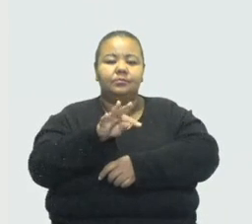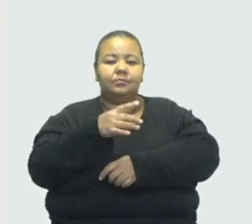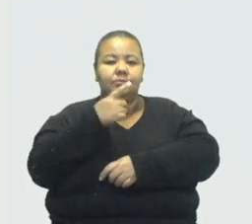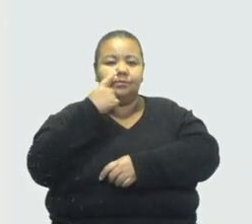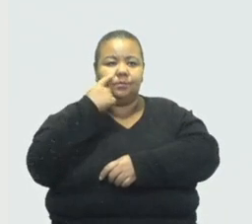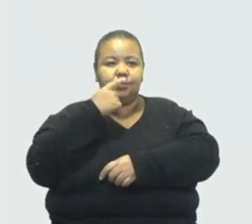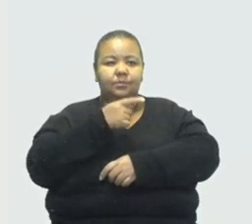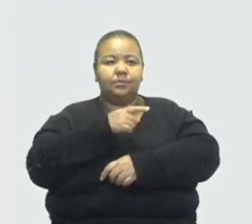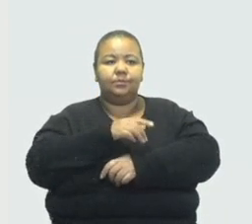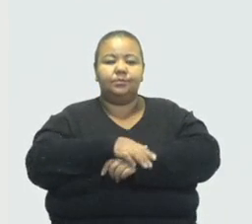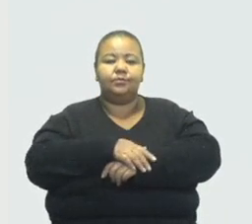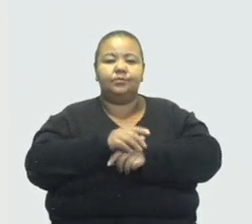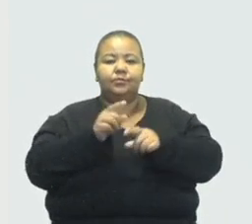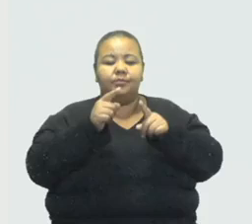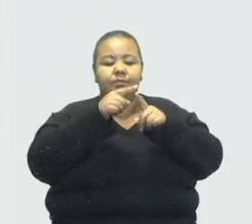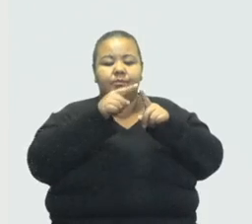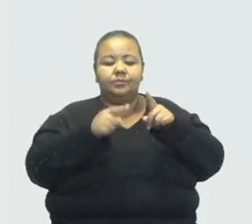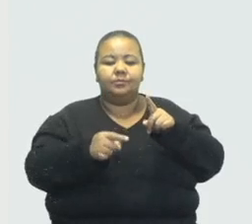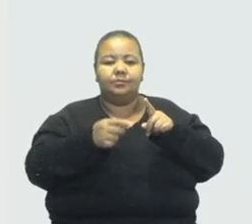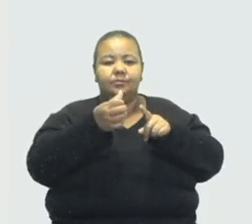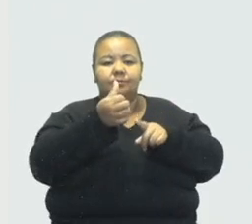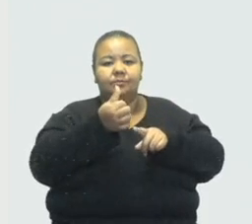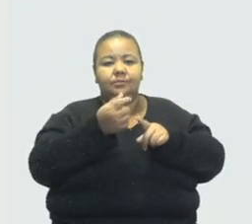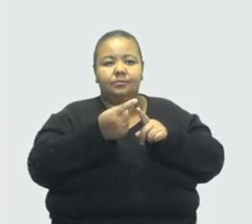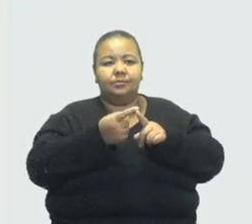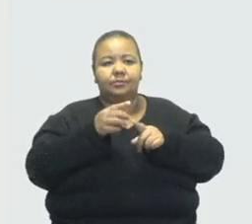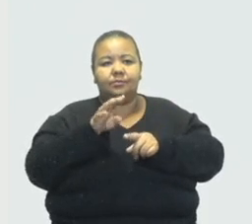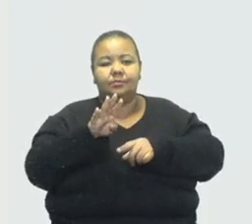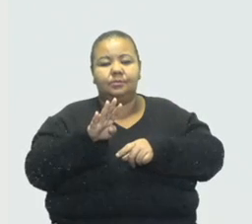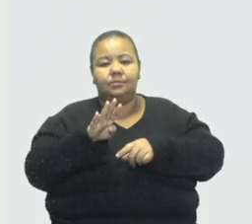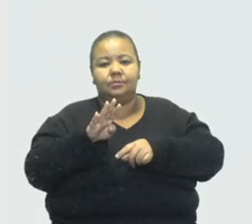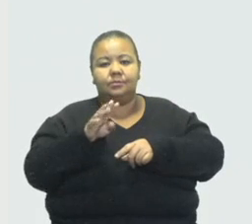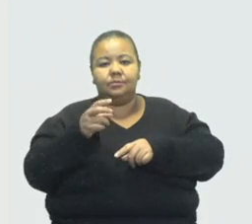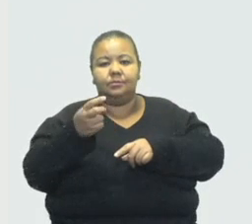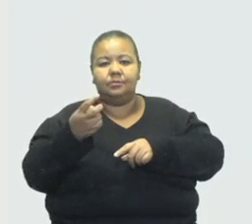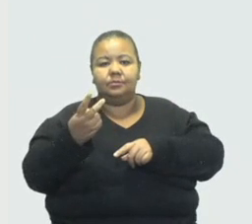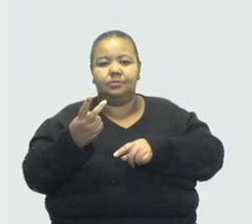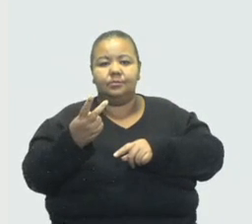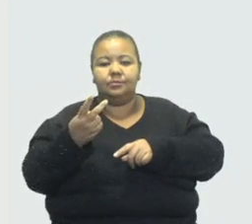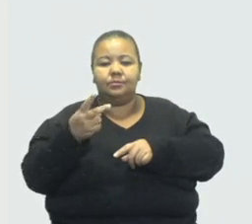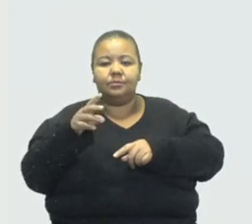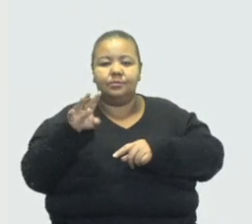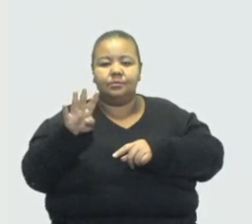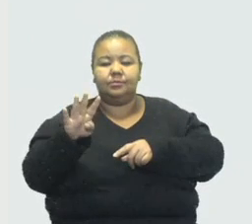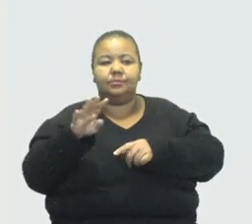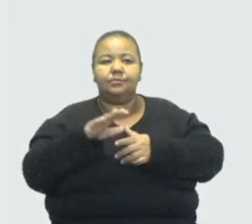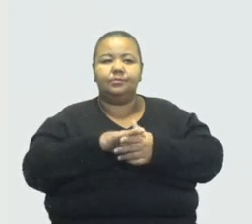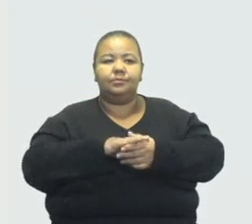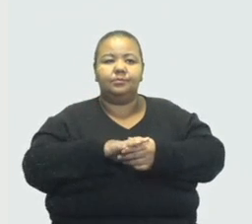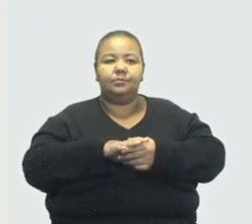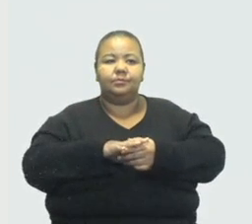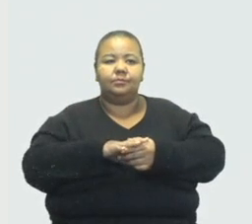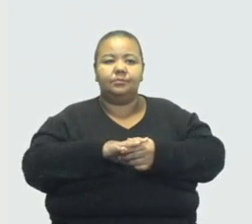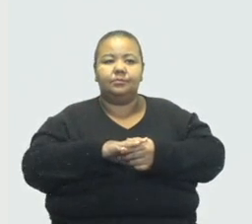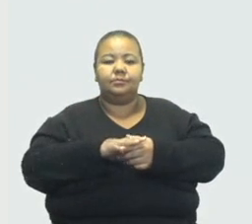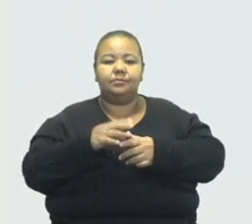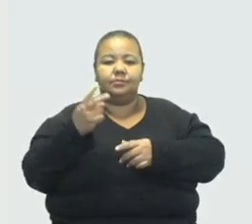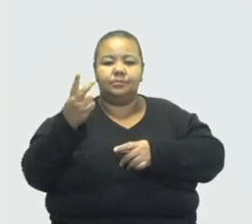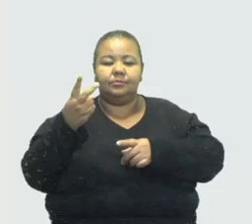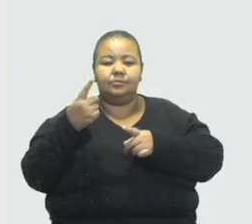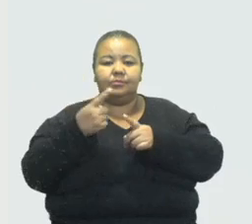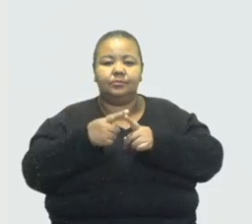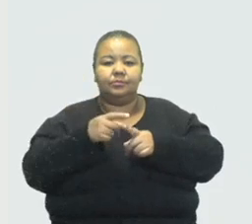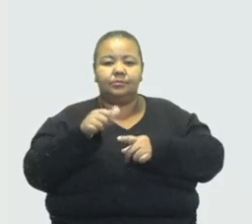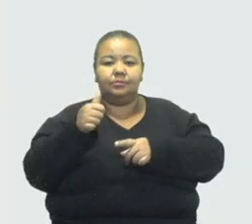uma matriz de ordem quadrada, 6 vezes 4, 24.